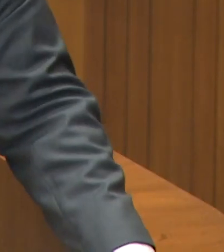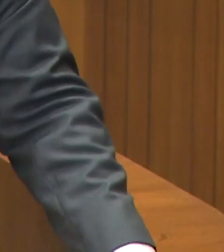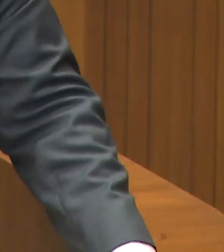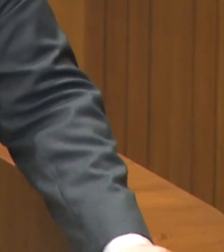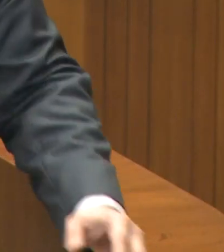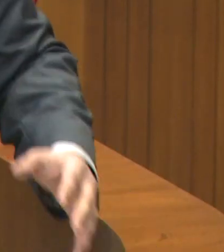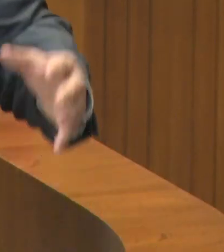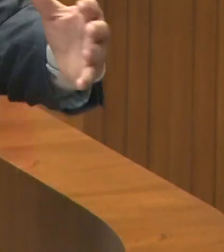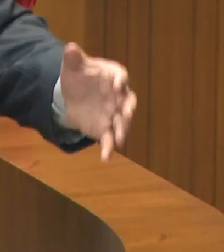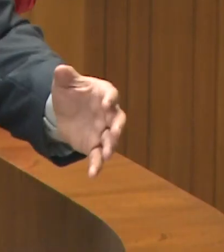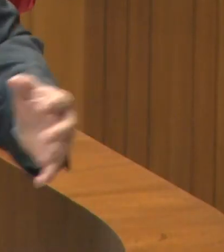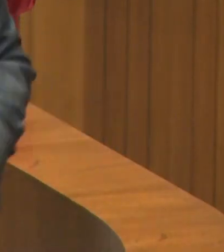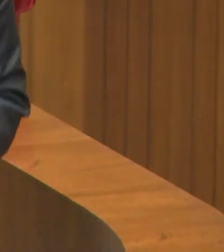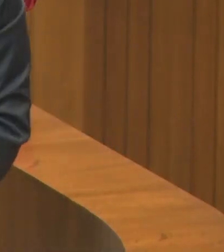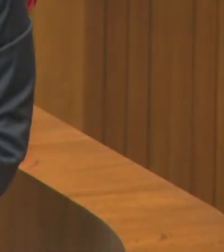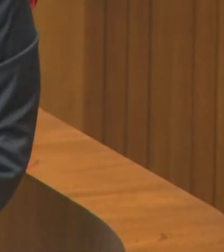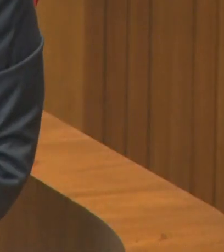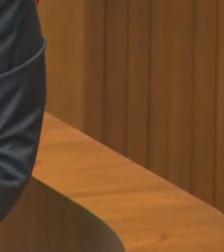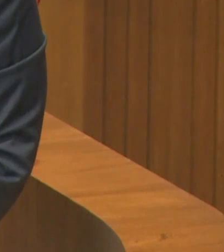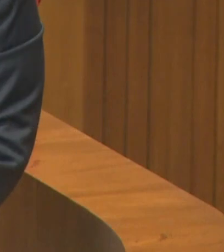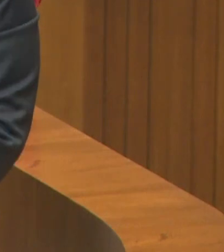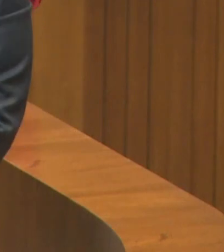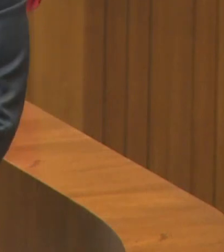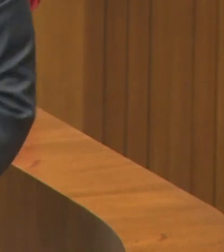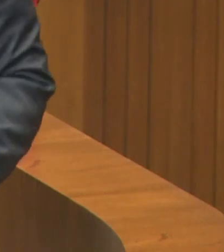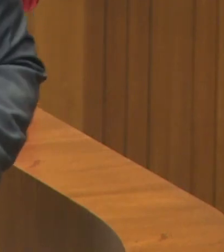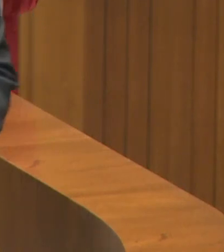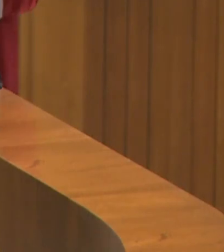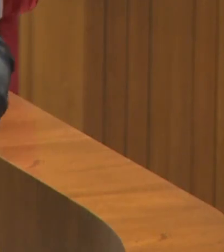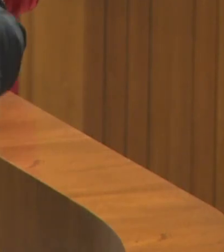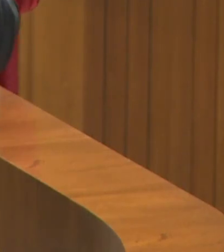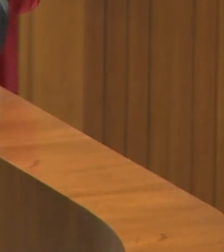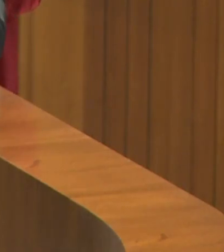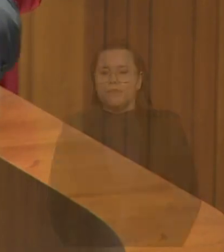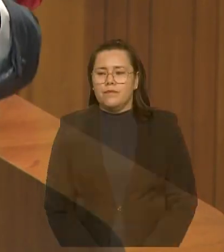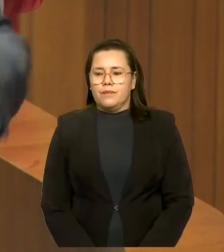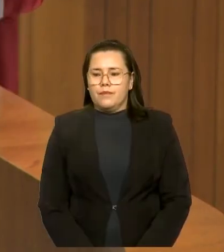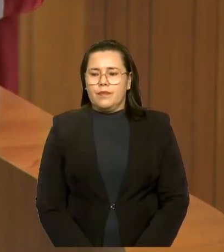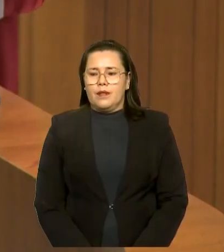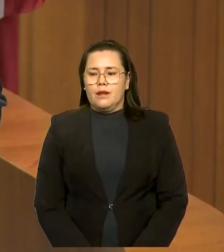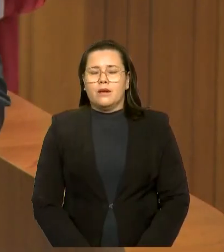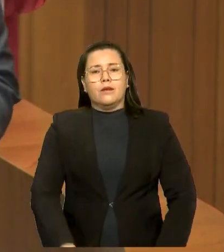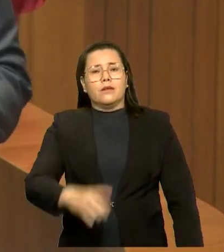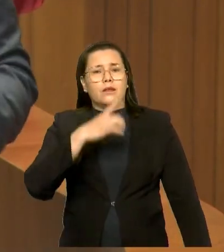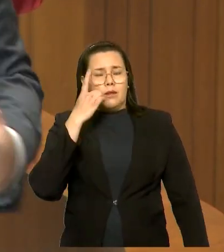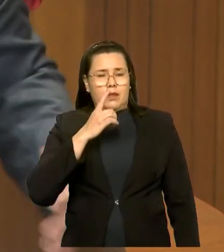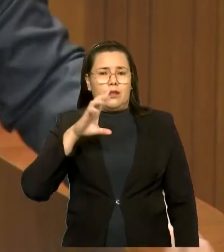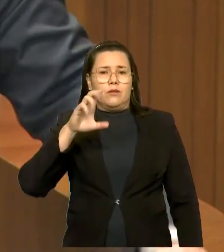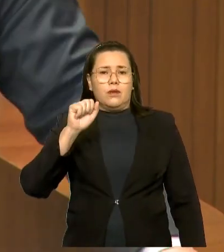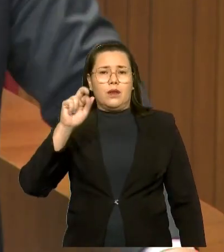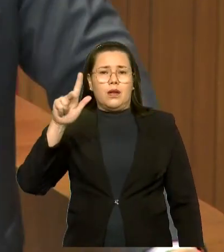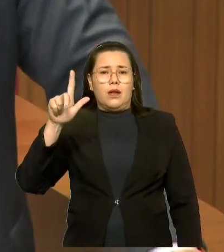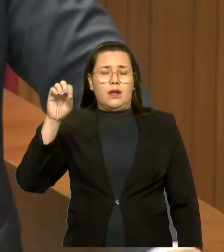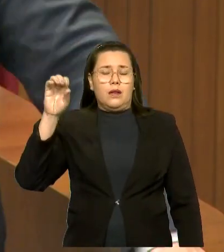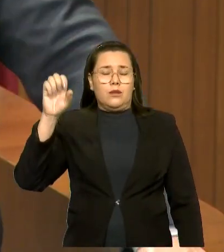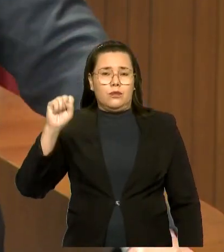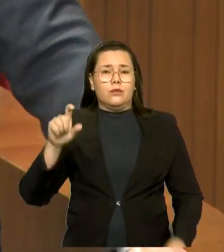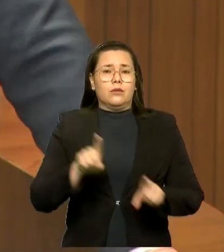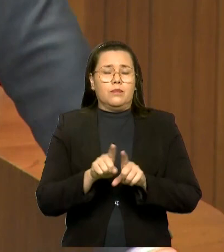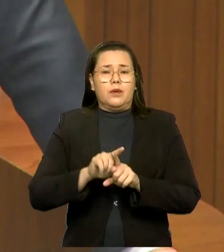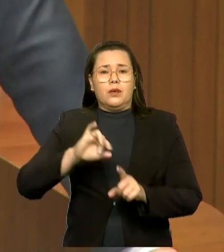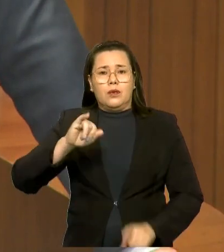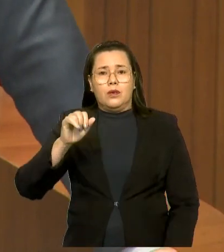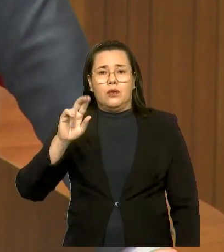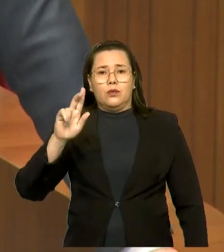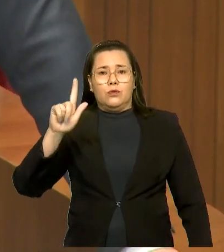momento. Brincávamos, inclusive, membros do governo, o deputado Carlos Lula conviveu comigo, o deputado Júlio Mendonça e outros colegas também que